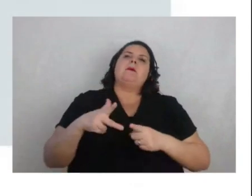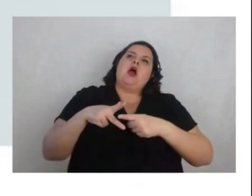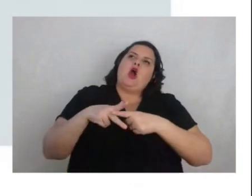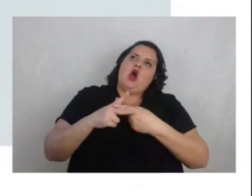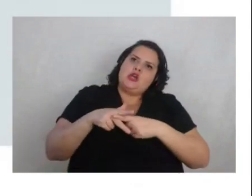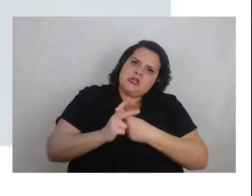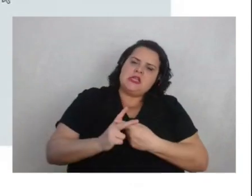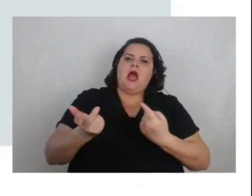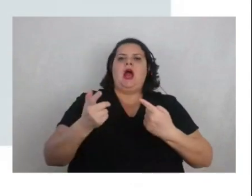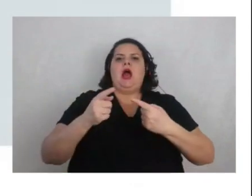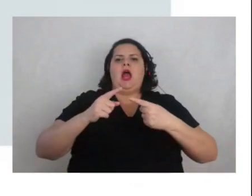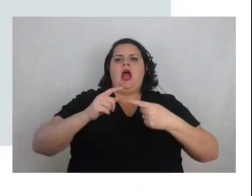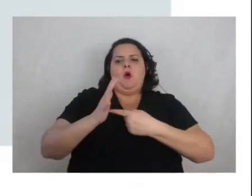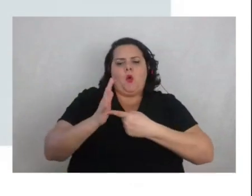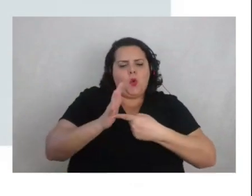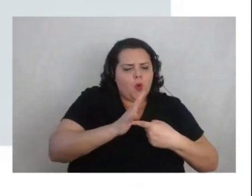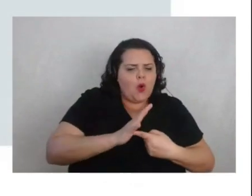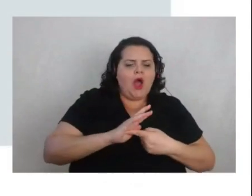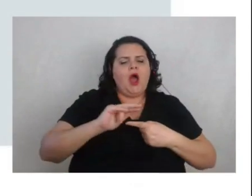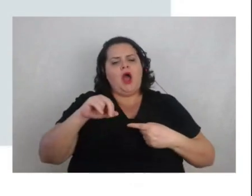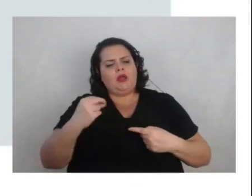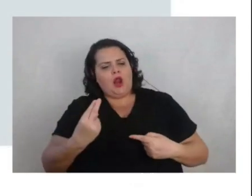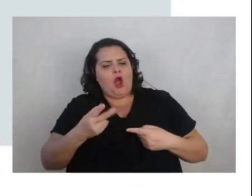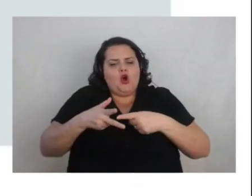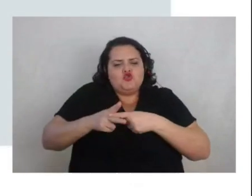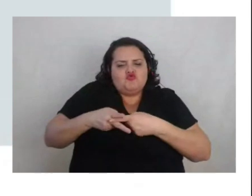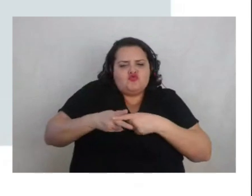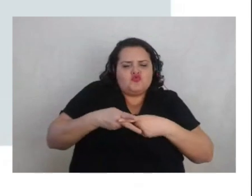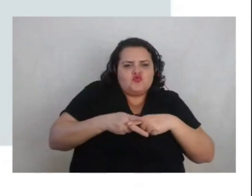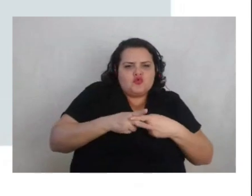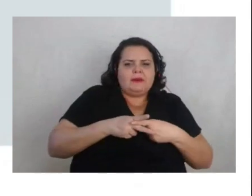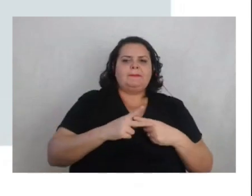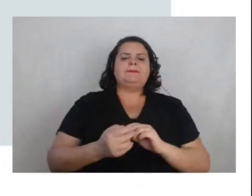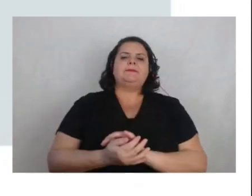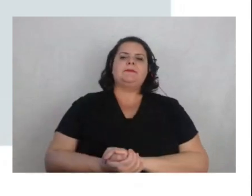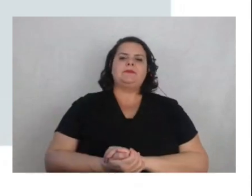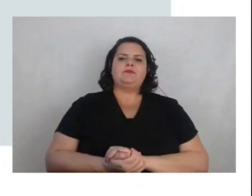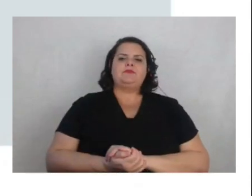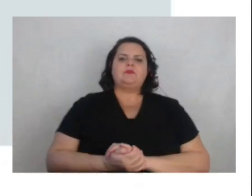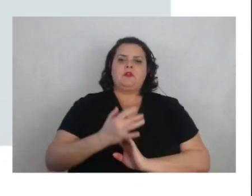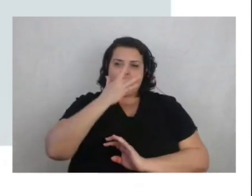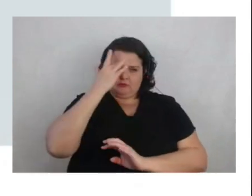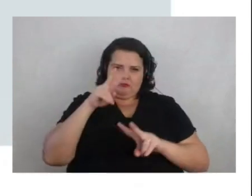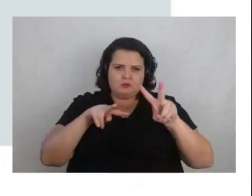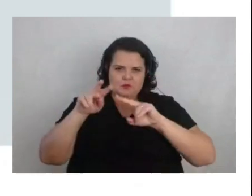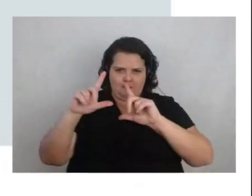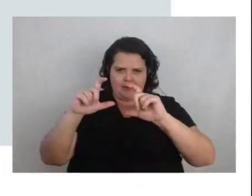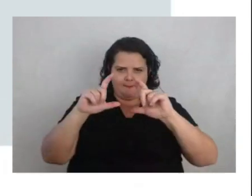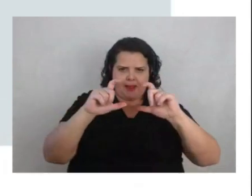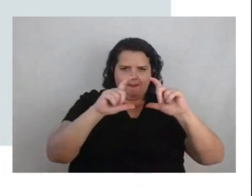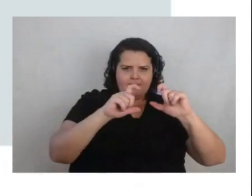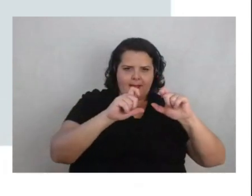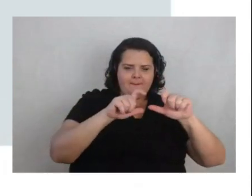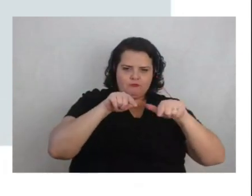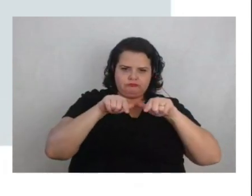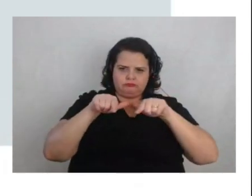equipamento. Aqui são eles atuando, e quando a diretoria decidia, a CCIH decidia, o